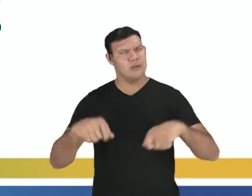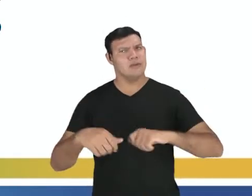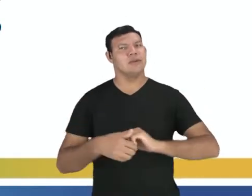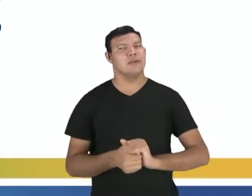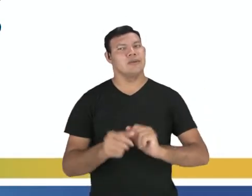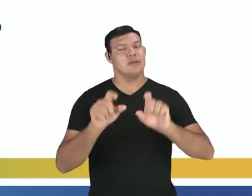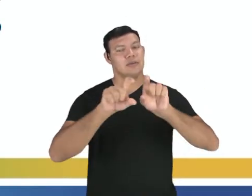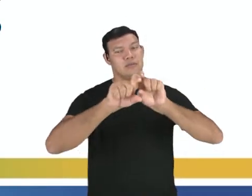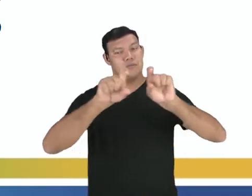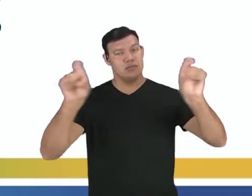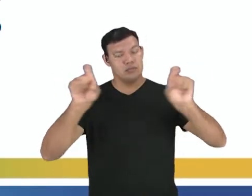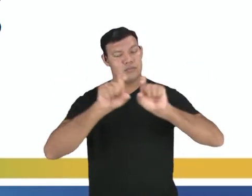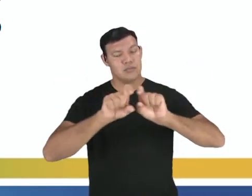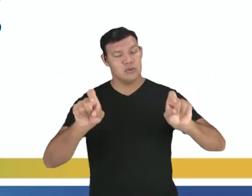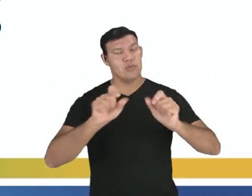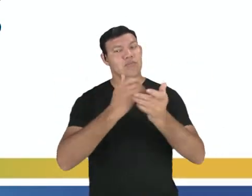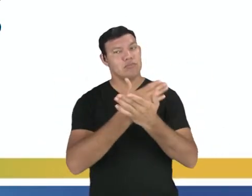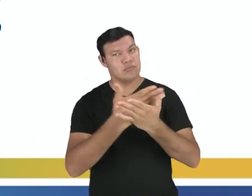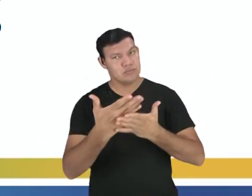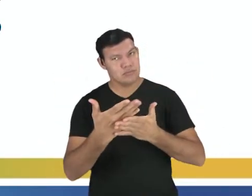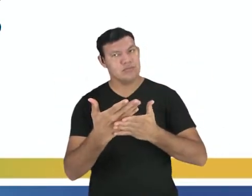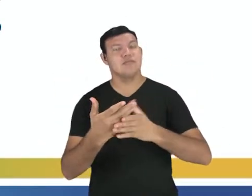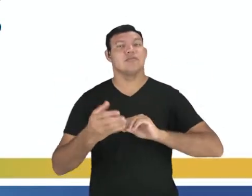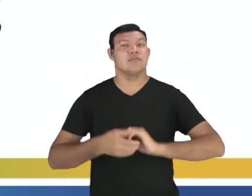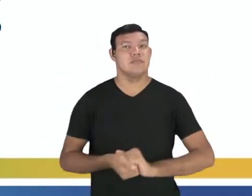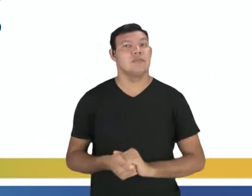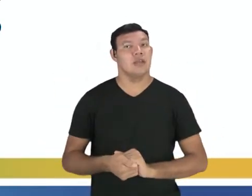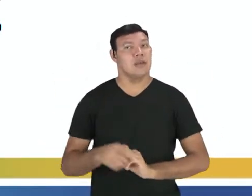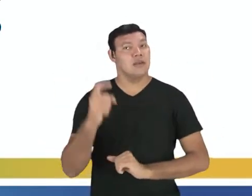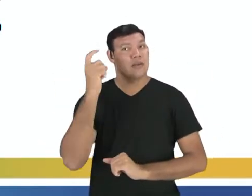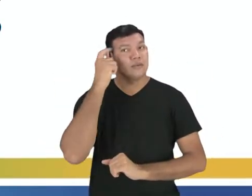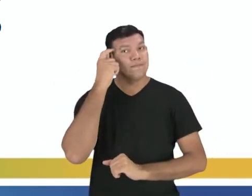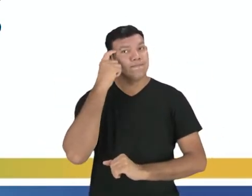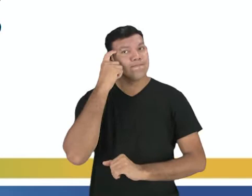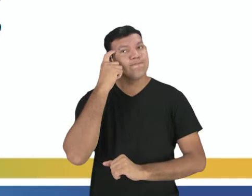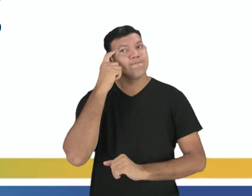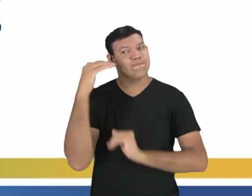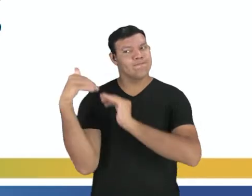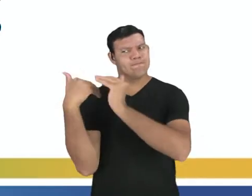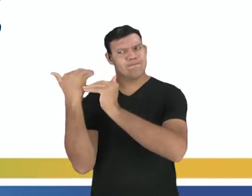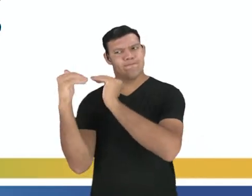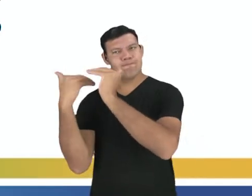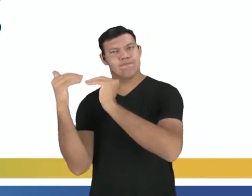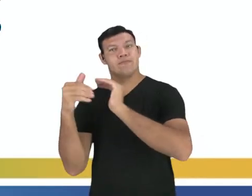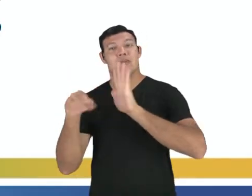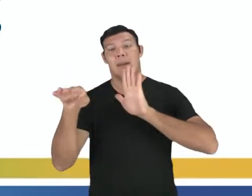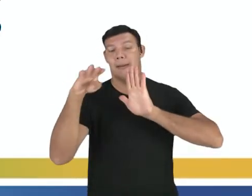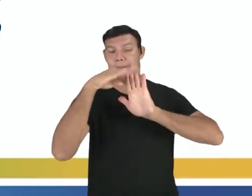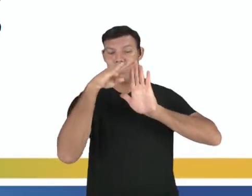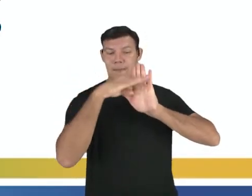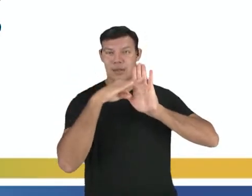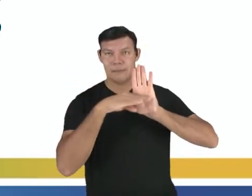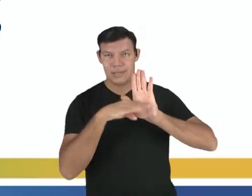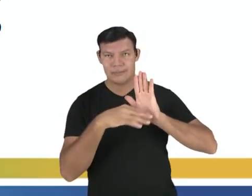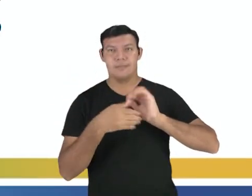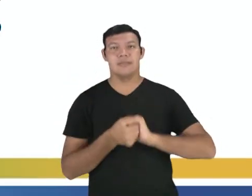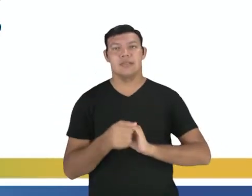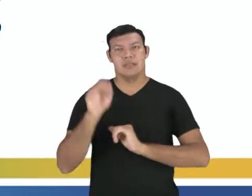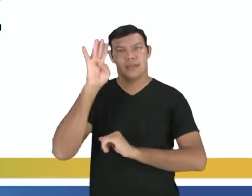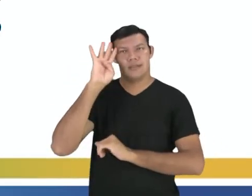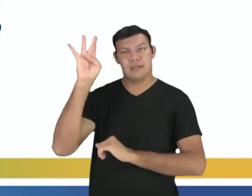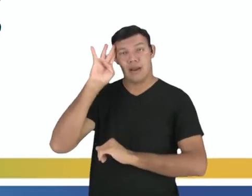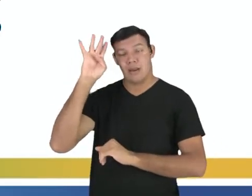os parágrafos de vocês, pensando que você faça um desenvolvimento por enumeração. Minha tese é que eu sou